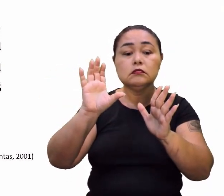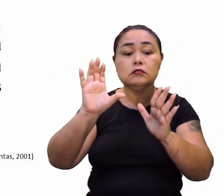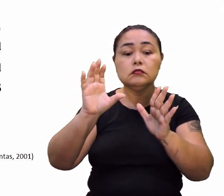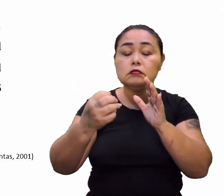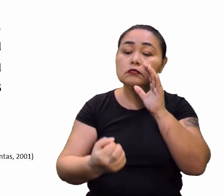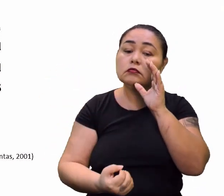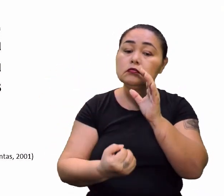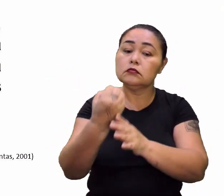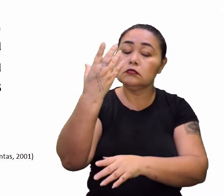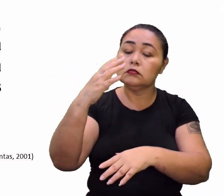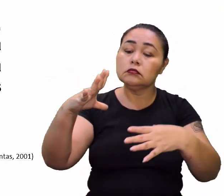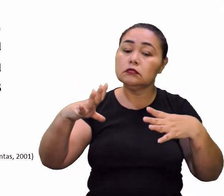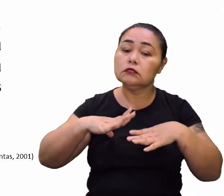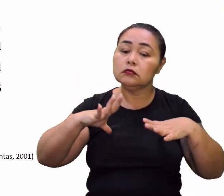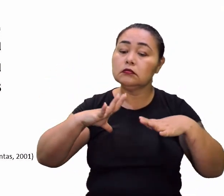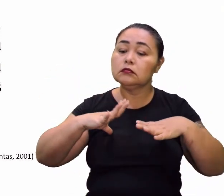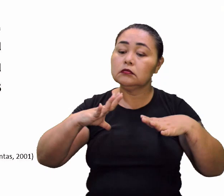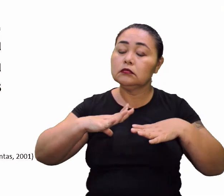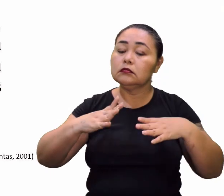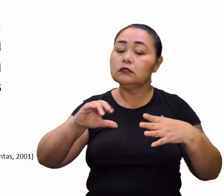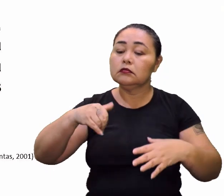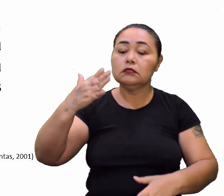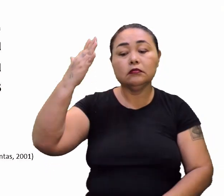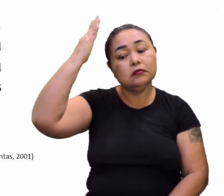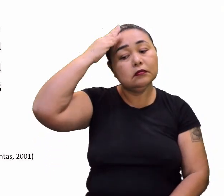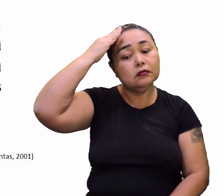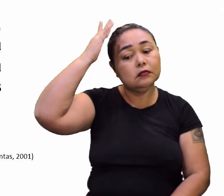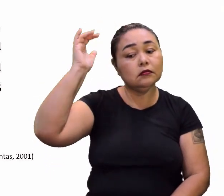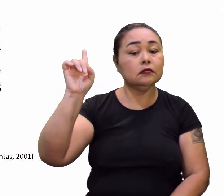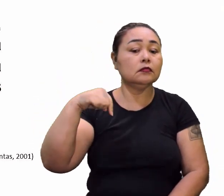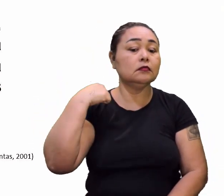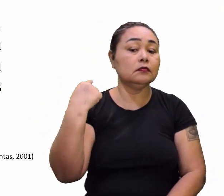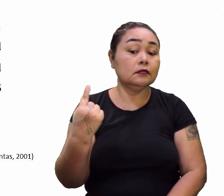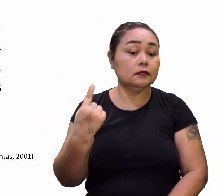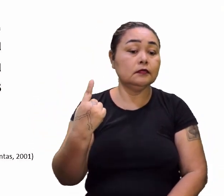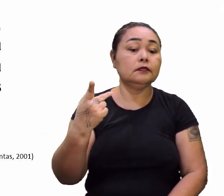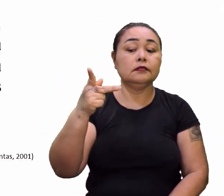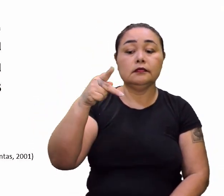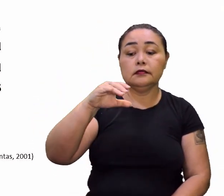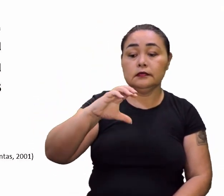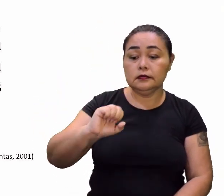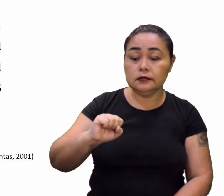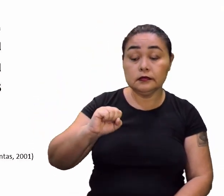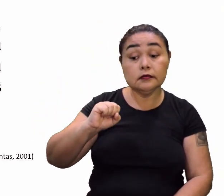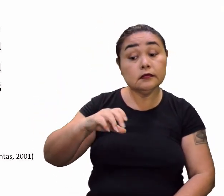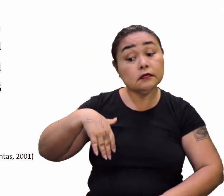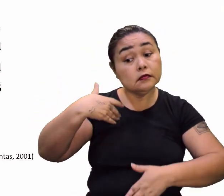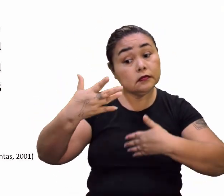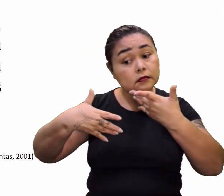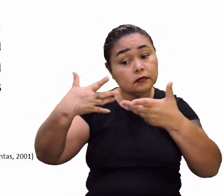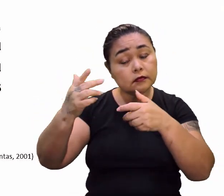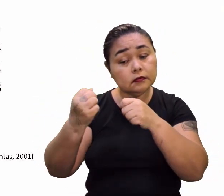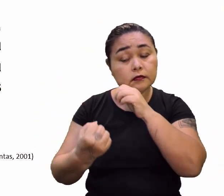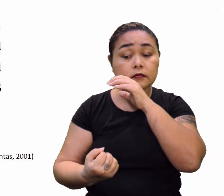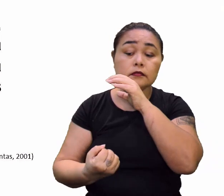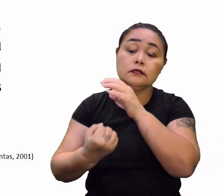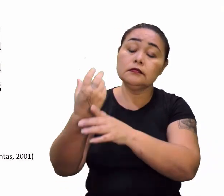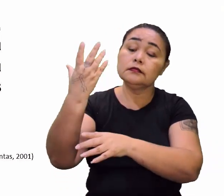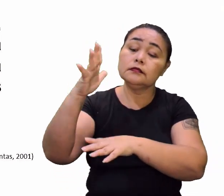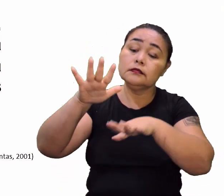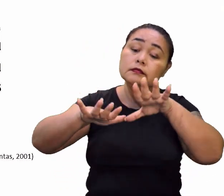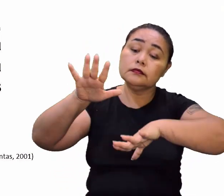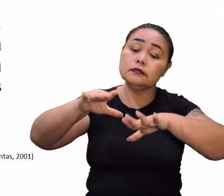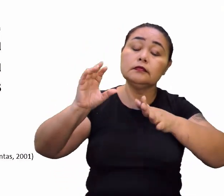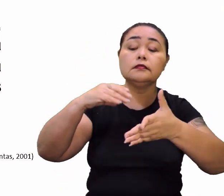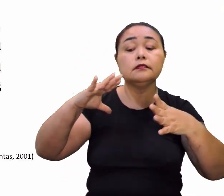como uma coisa vai fazendo surgir a outra, né? Exatamente. Então, foi os PICs que também impulsionaram o surgimento